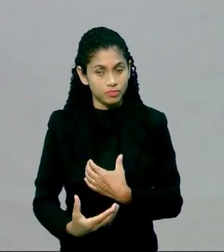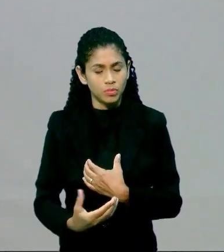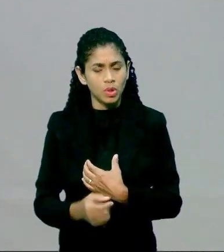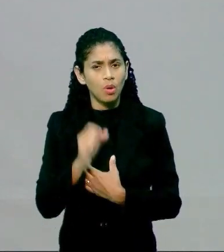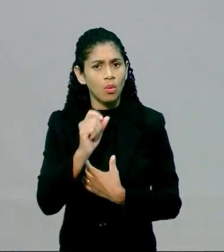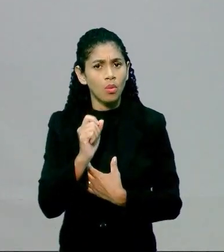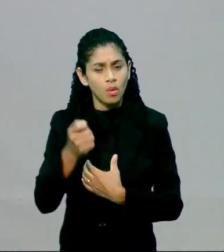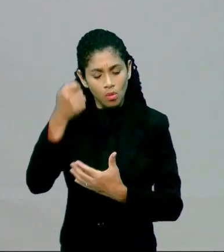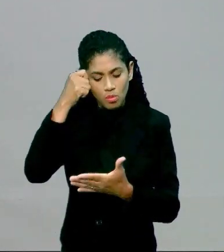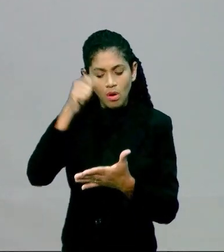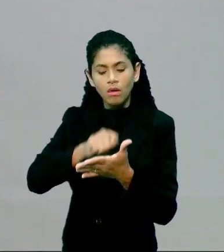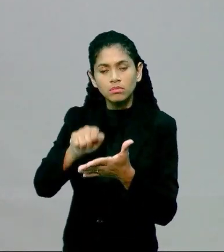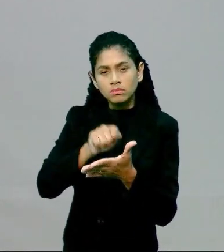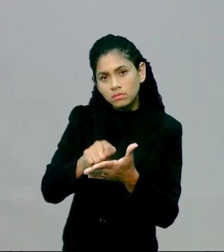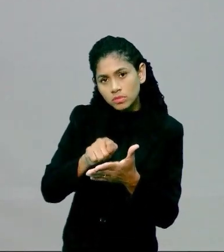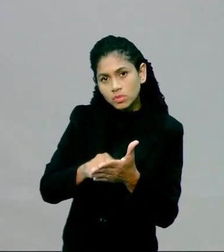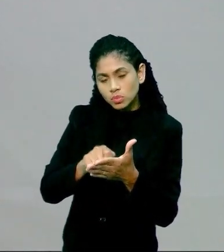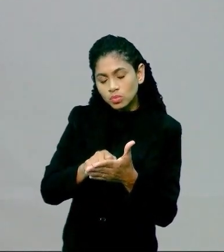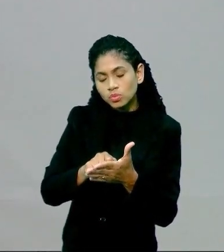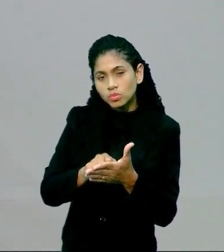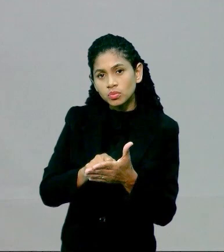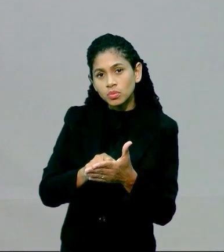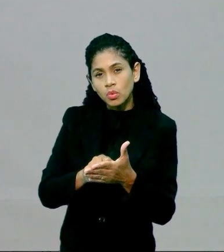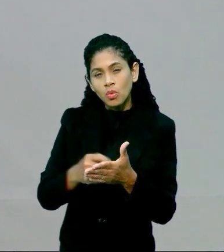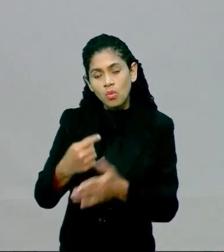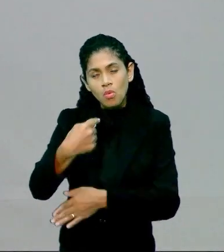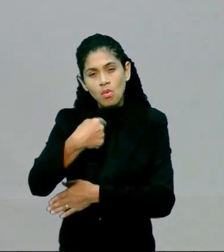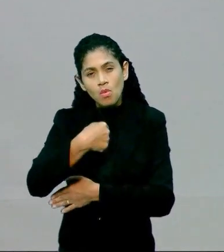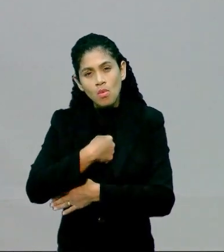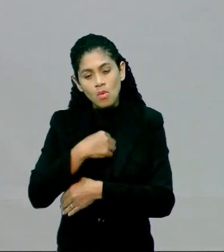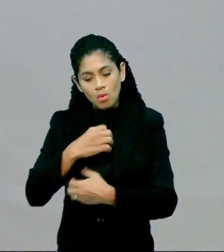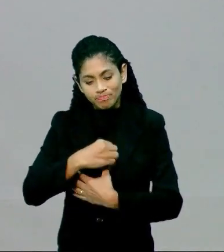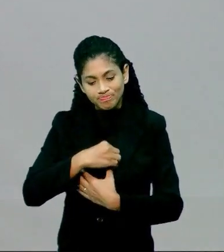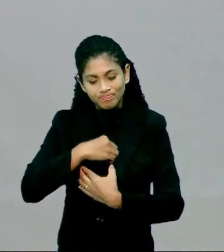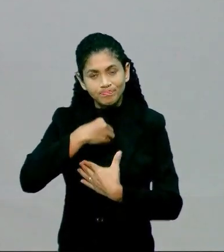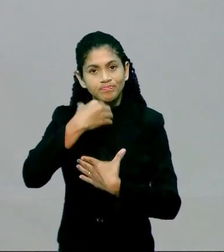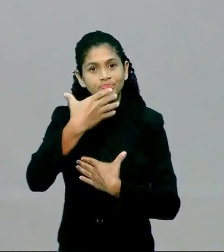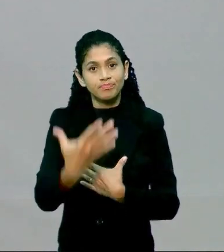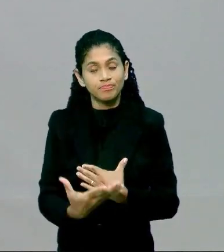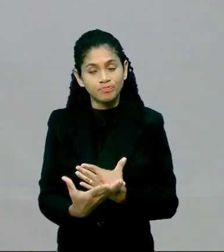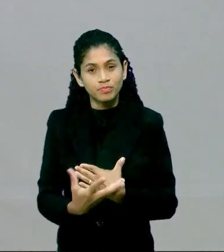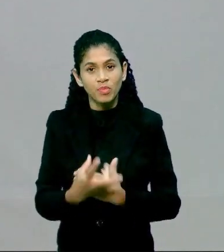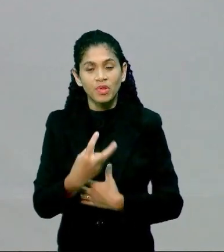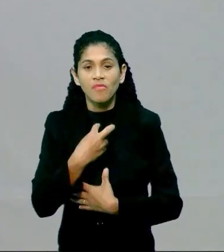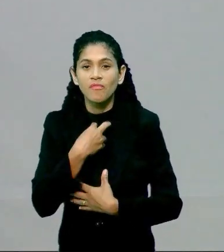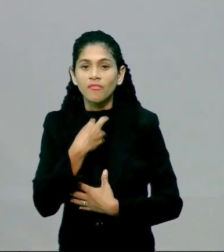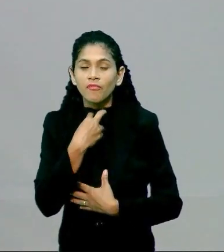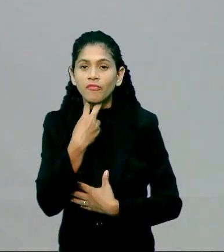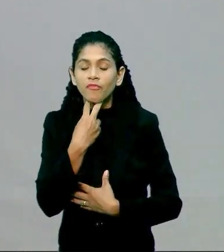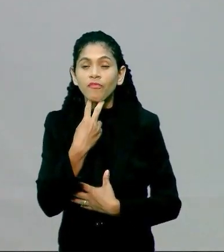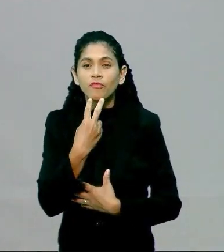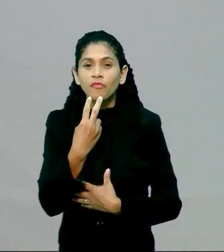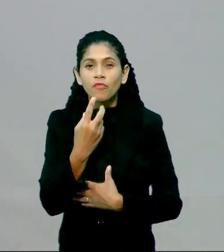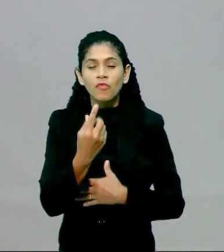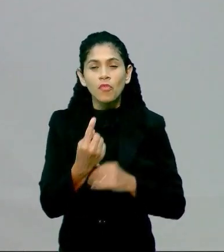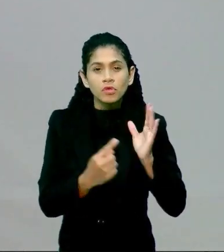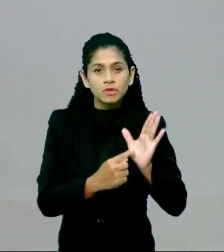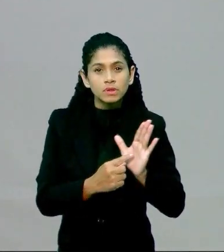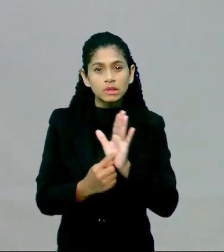escreve a produção literária, tá? O eu lírico é a voz que aparece dentro da produção. Então, eu posso ser